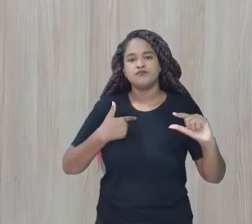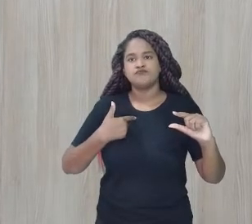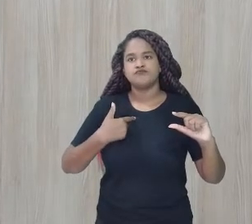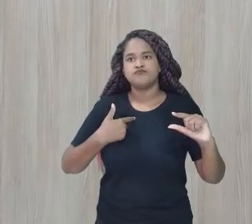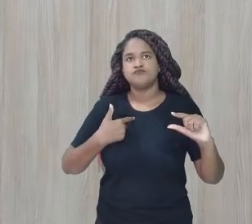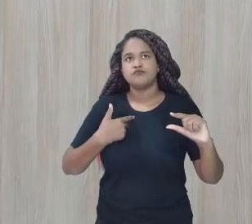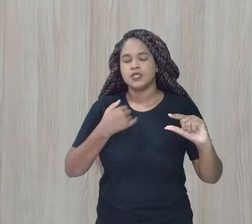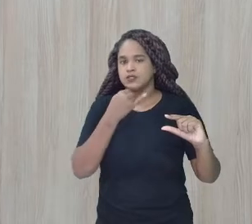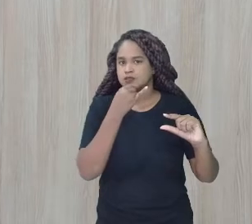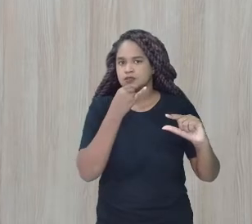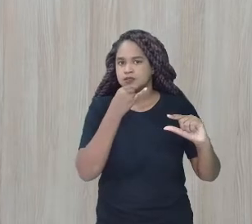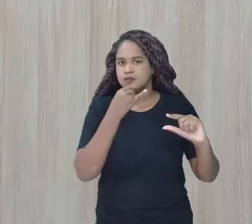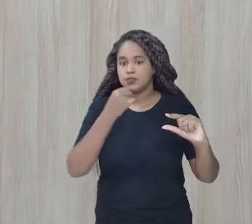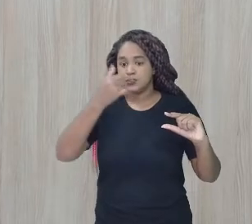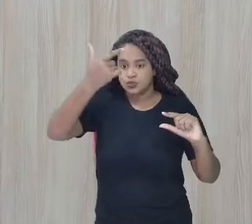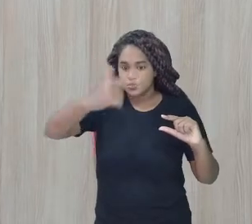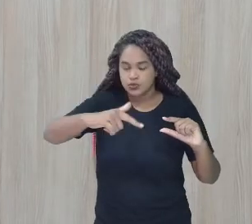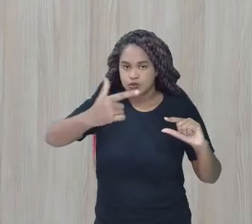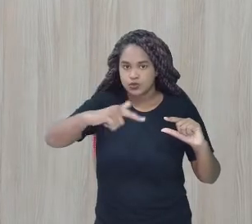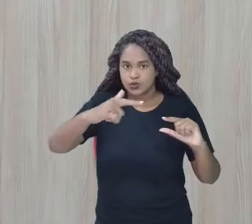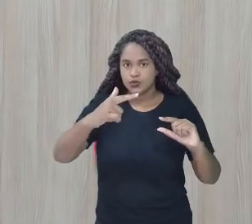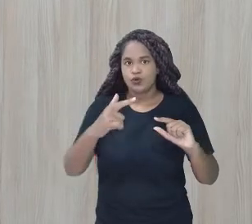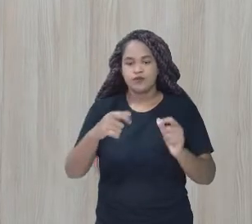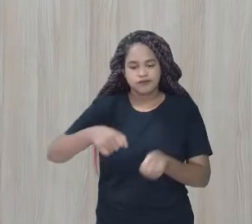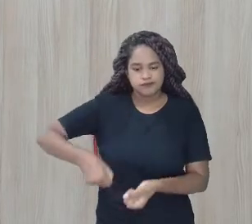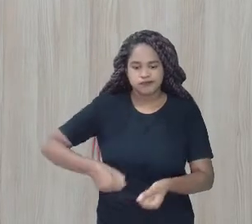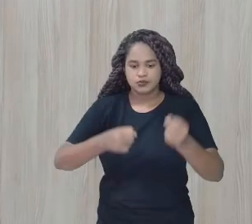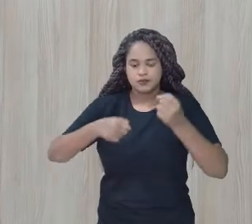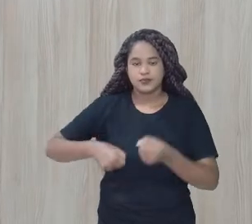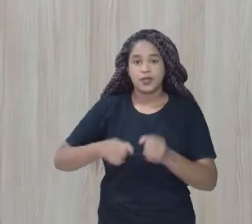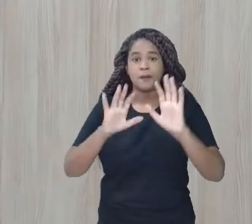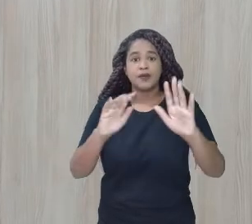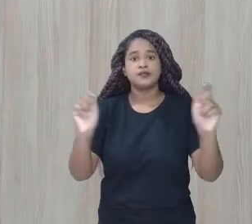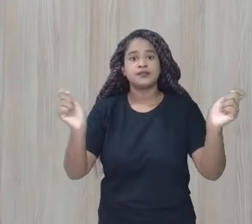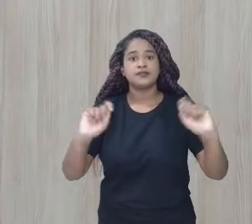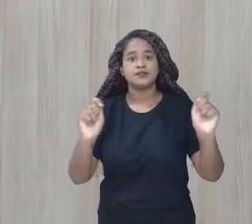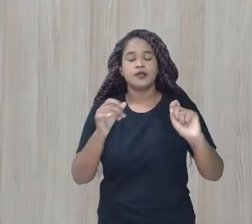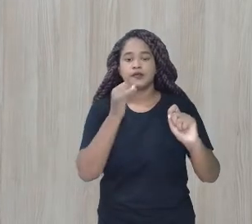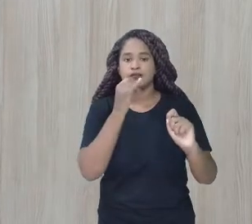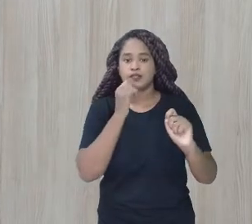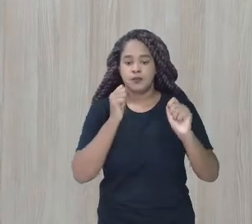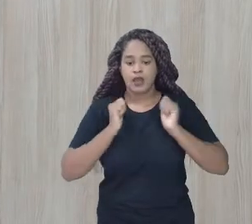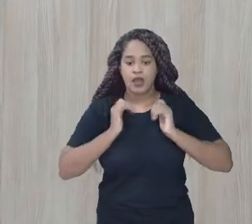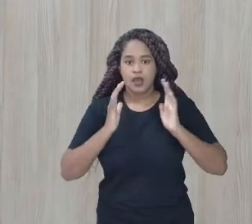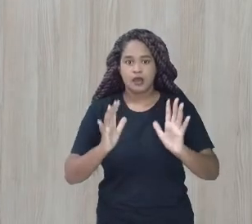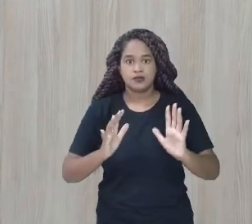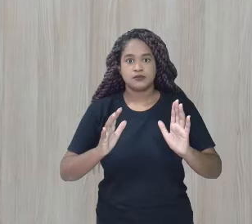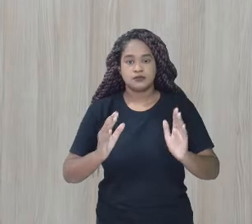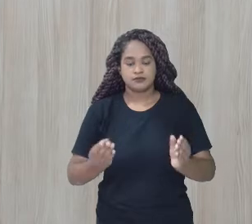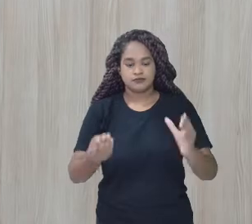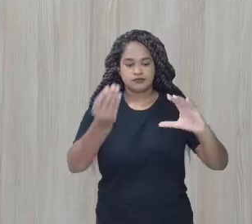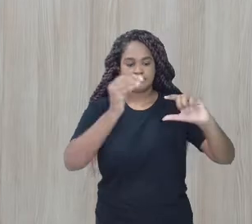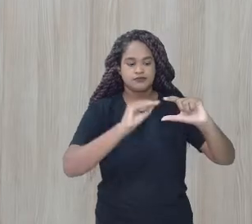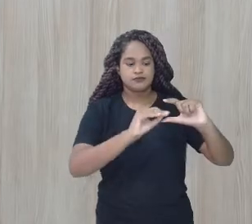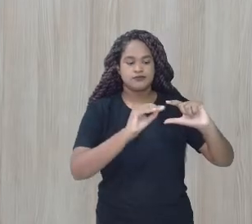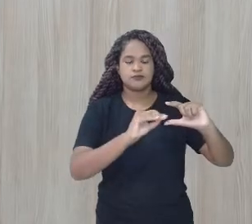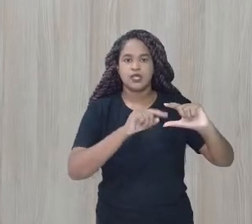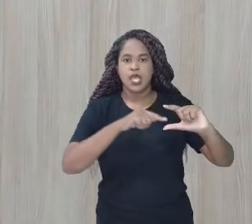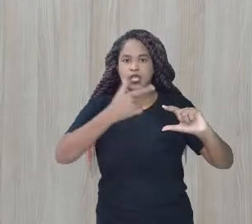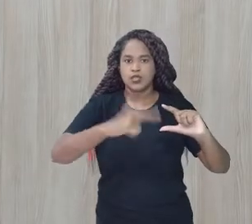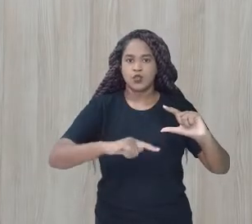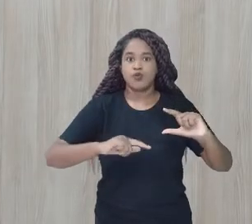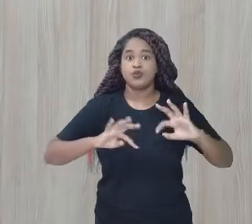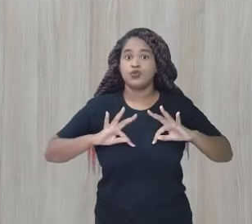posso colocar essa atitude dentro desse bloquinho da repetição e pedir que isso aconteça. Aqui a